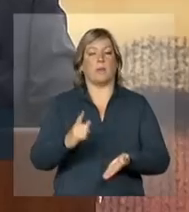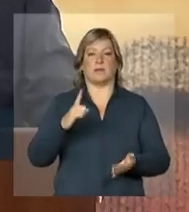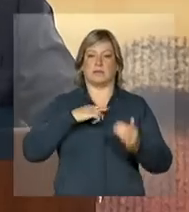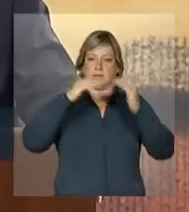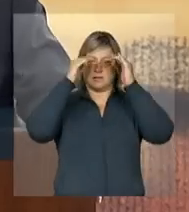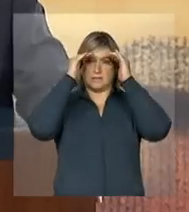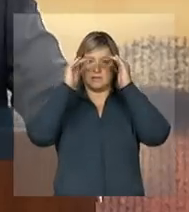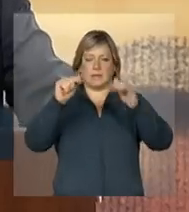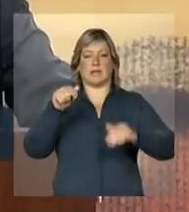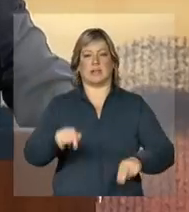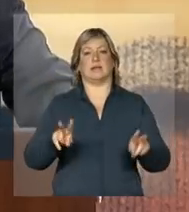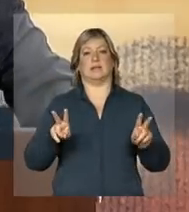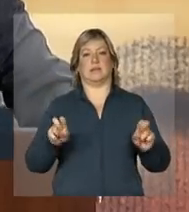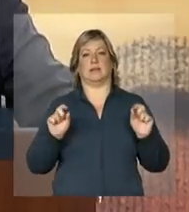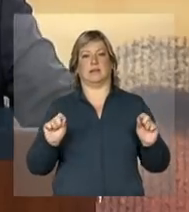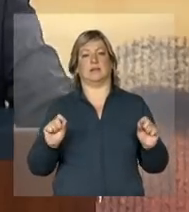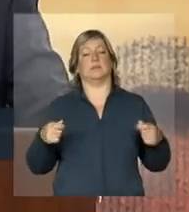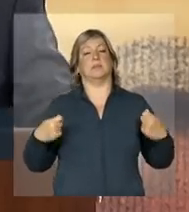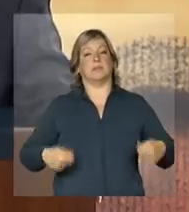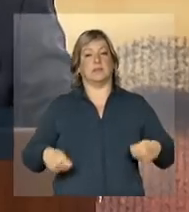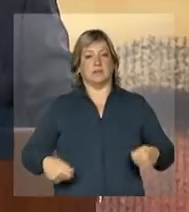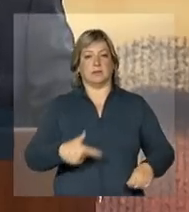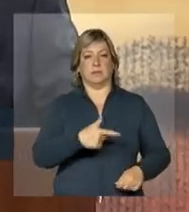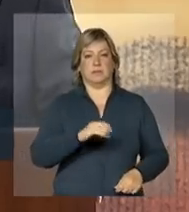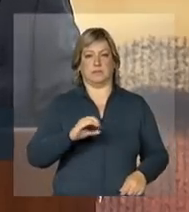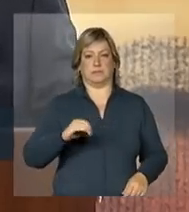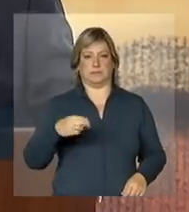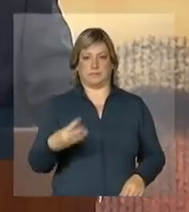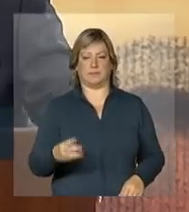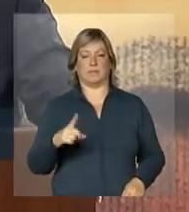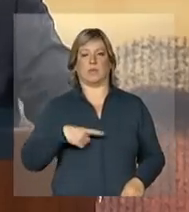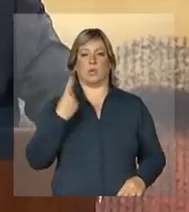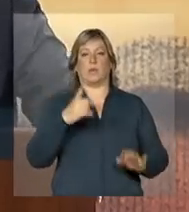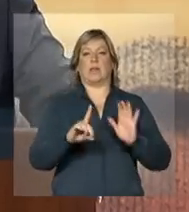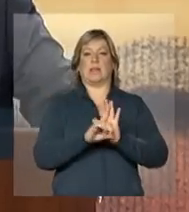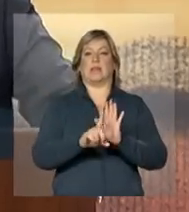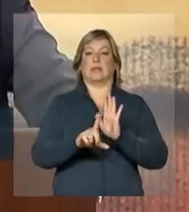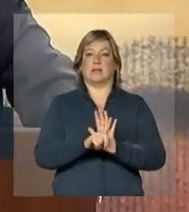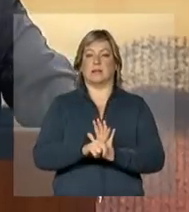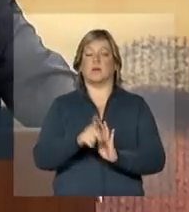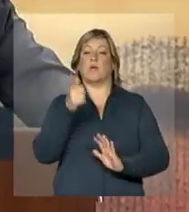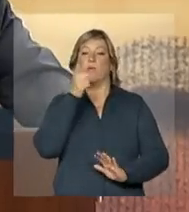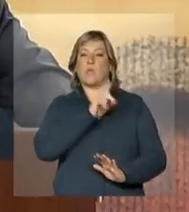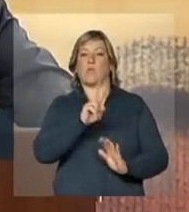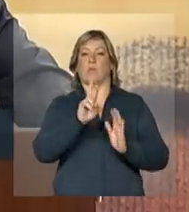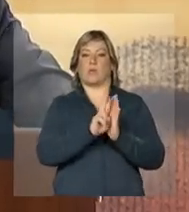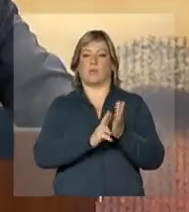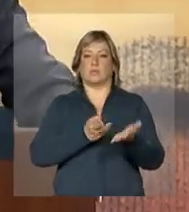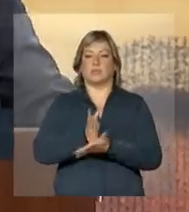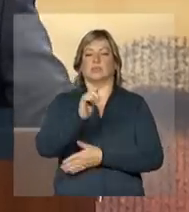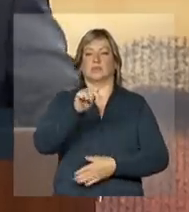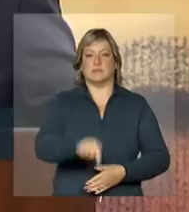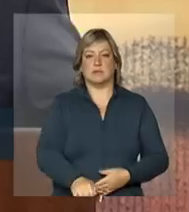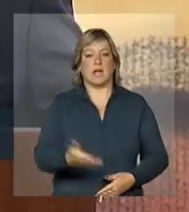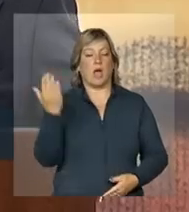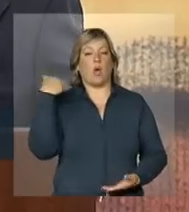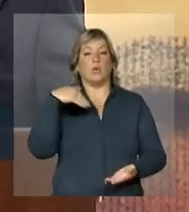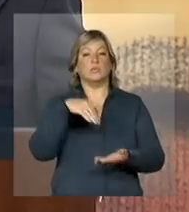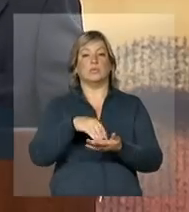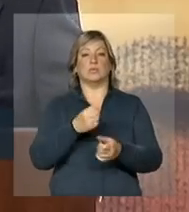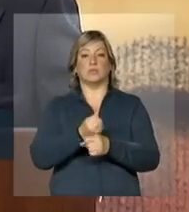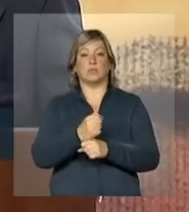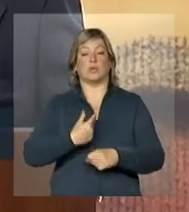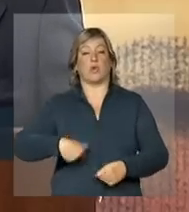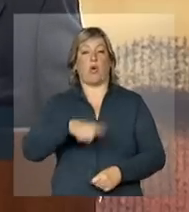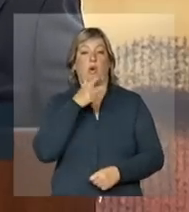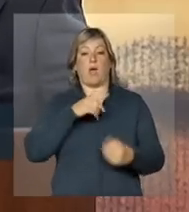dessa questão e foi preciso em 2003 um decreto regulamentar isso para que nos últimos anos a gente pudesse ter dado